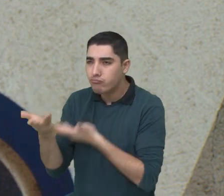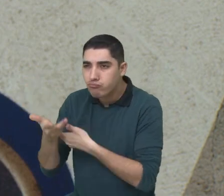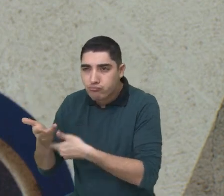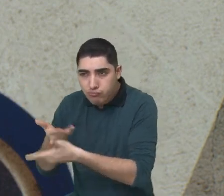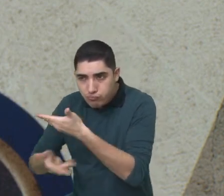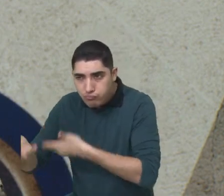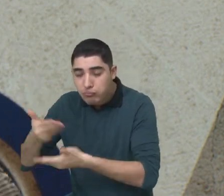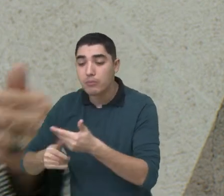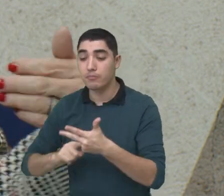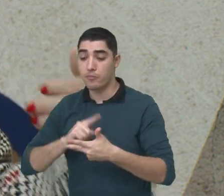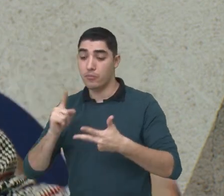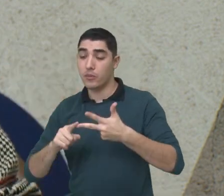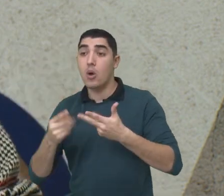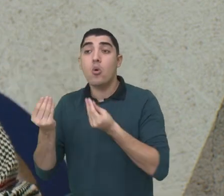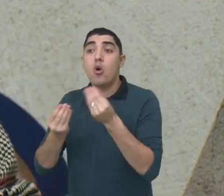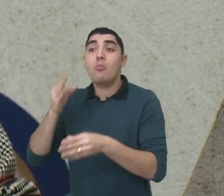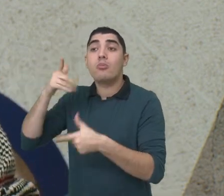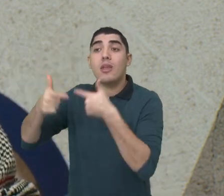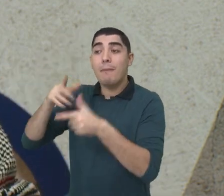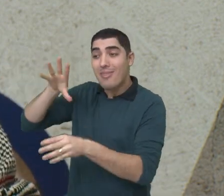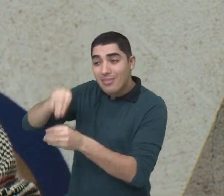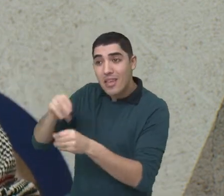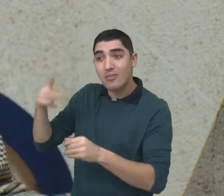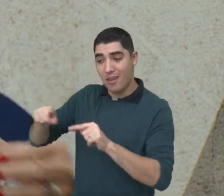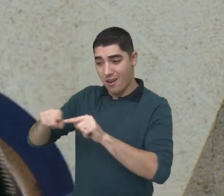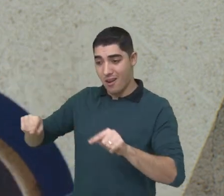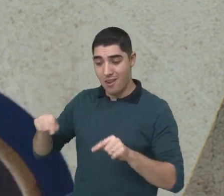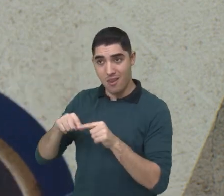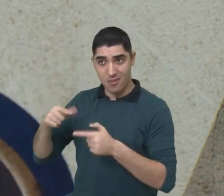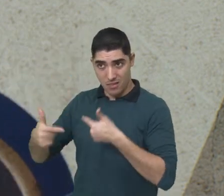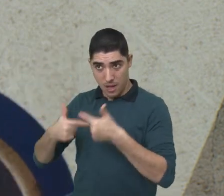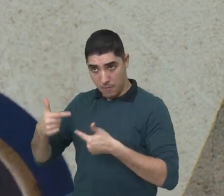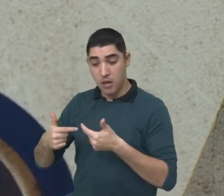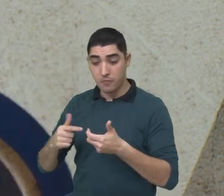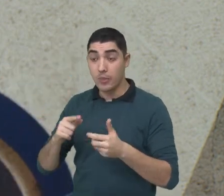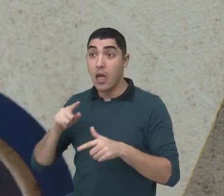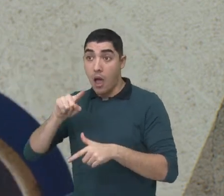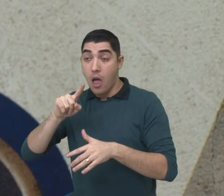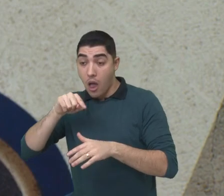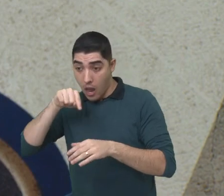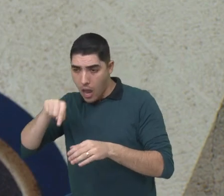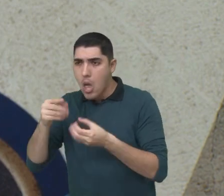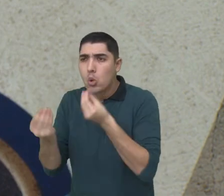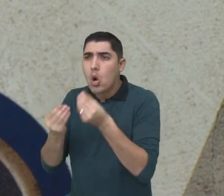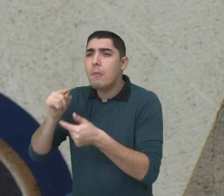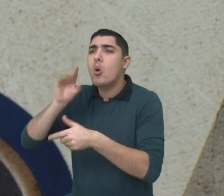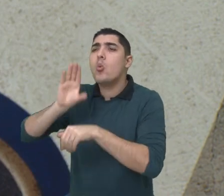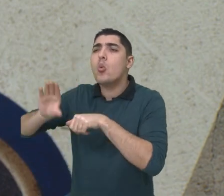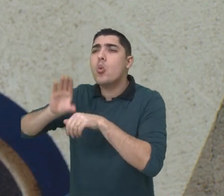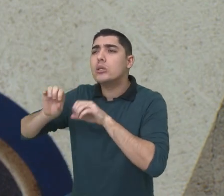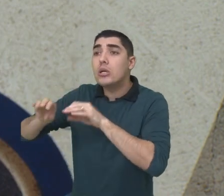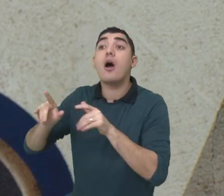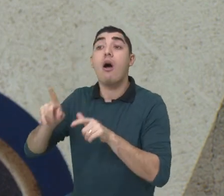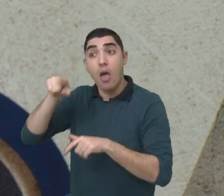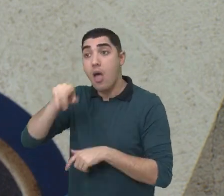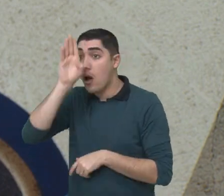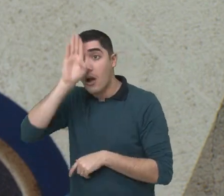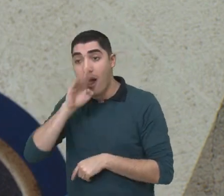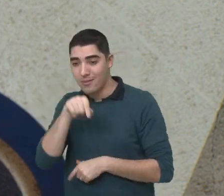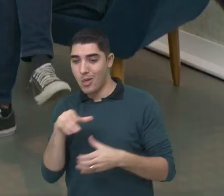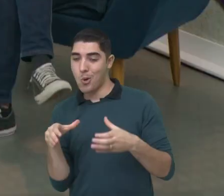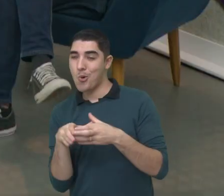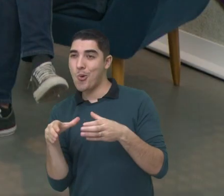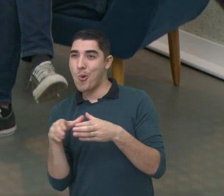de como trabalhar dentro do seu escritório. Esse ensinamento é gratuito pelo Conselho Regional